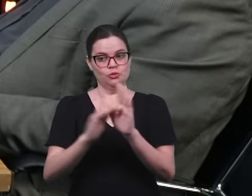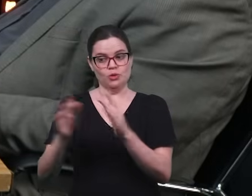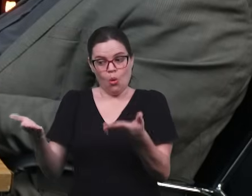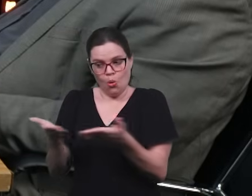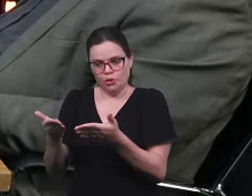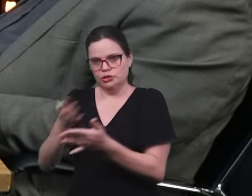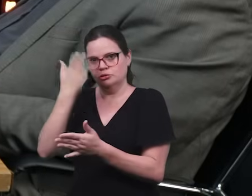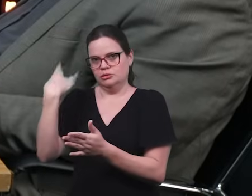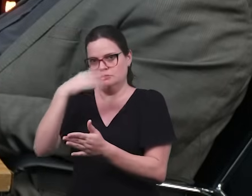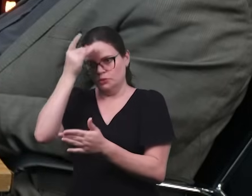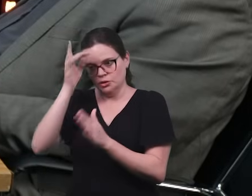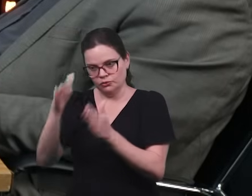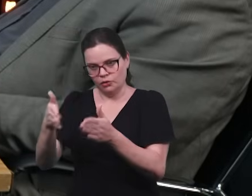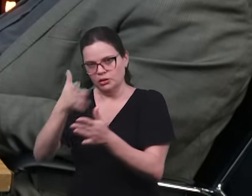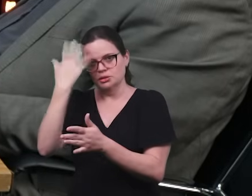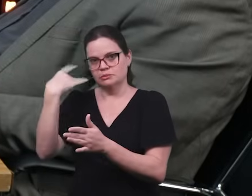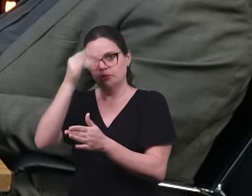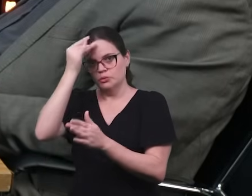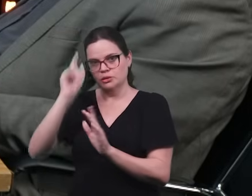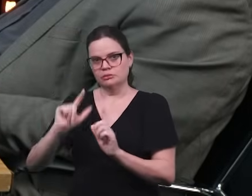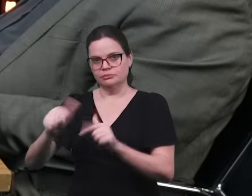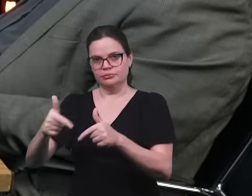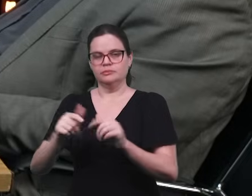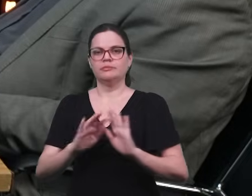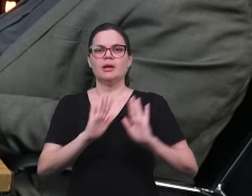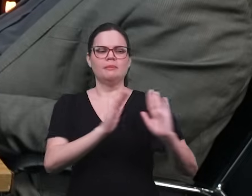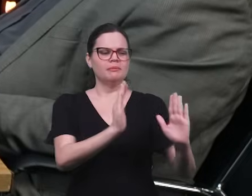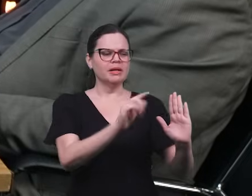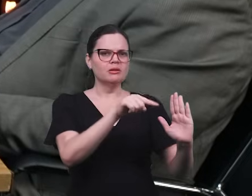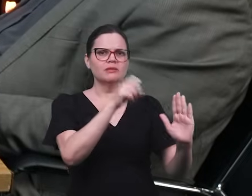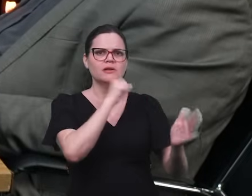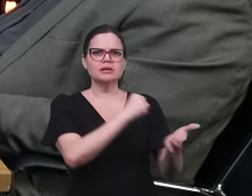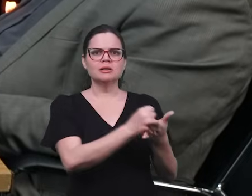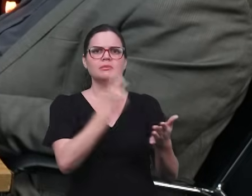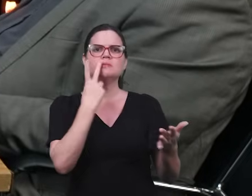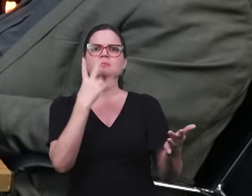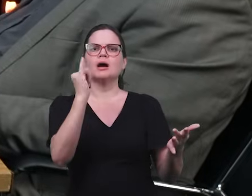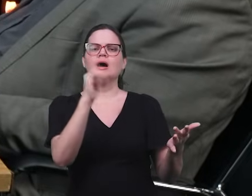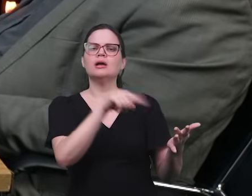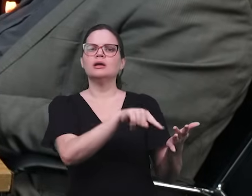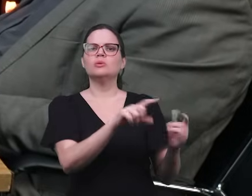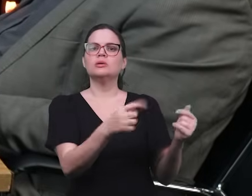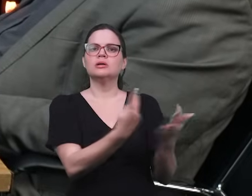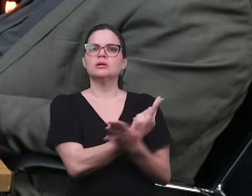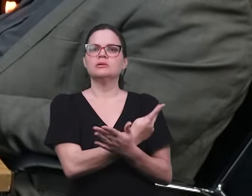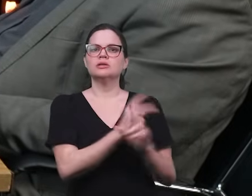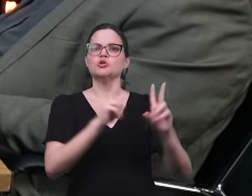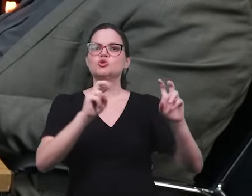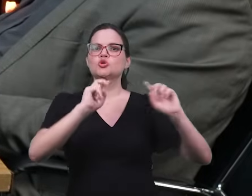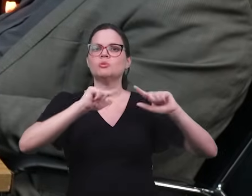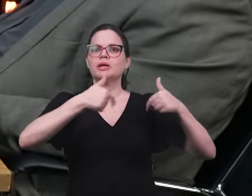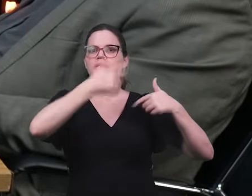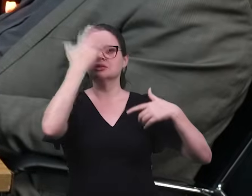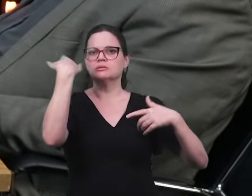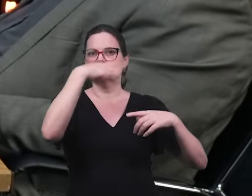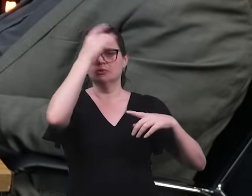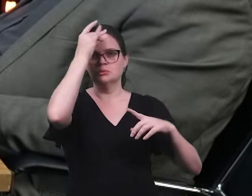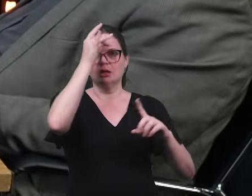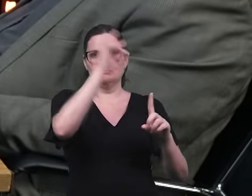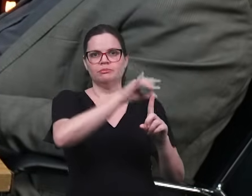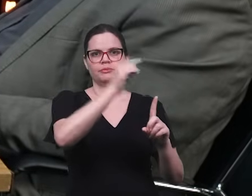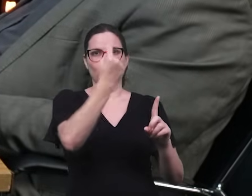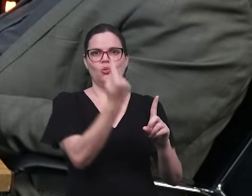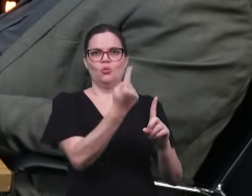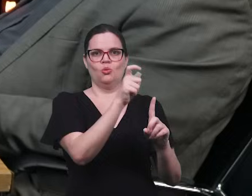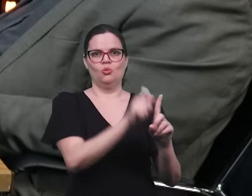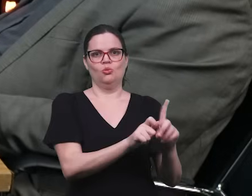Santo. Então, na dispensação do Pai, o que acontecia com respeito ao Espírito Santo? Era